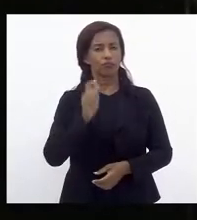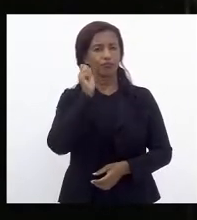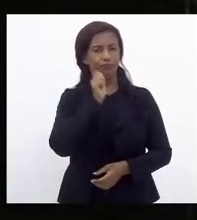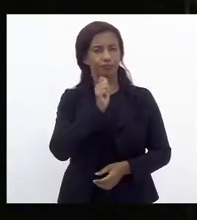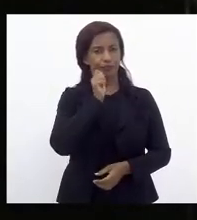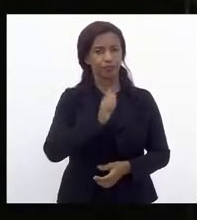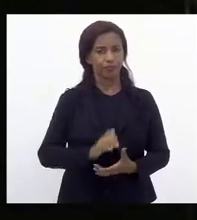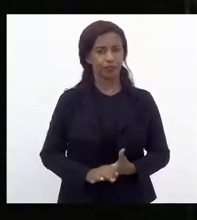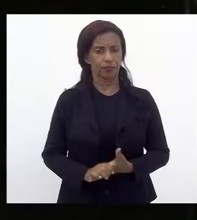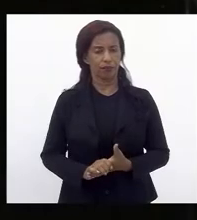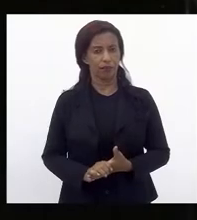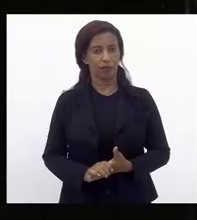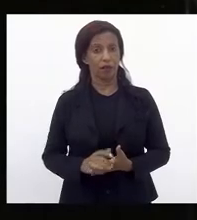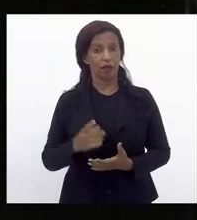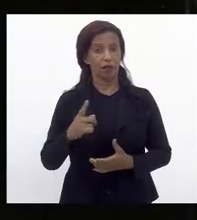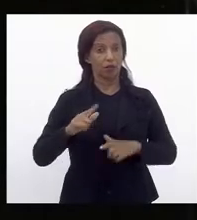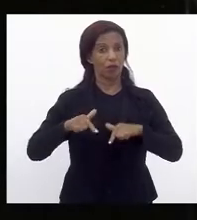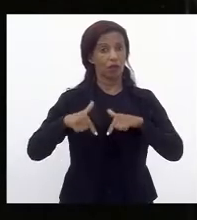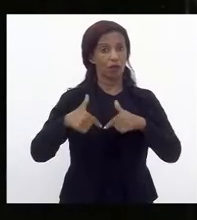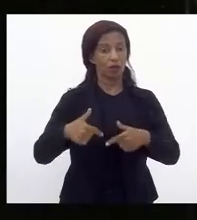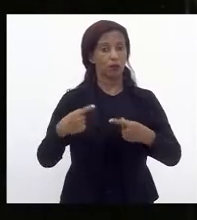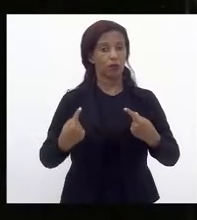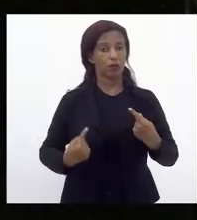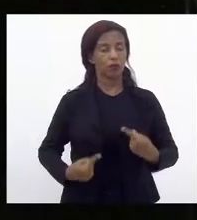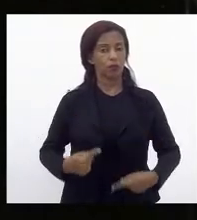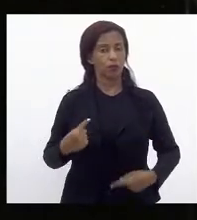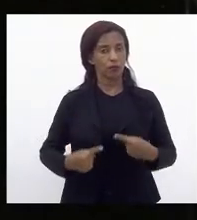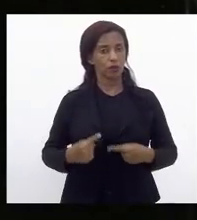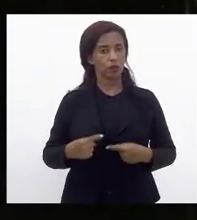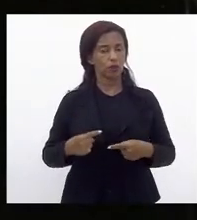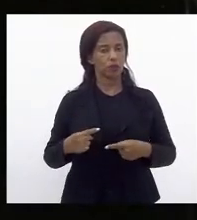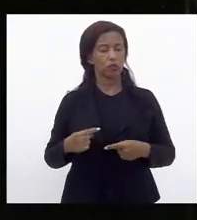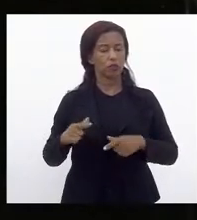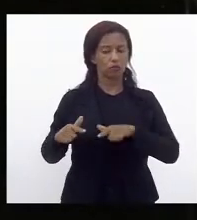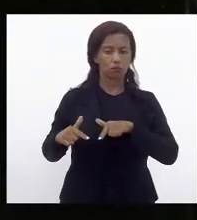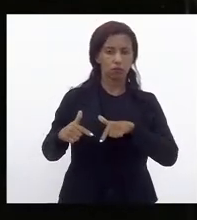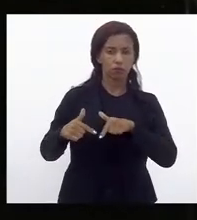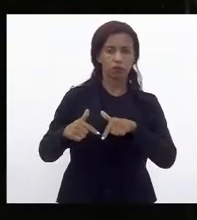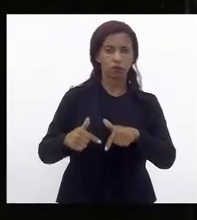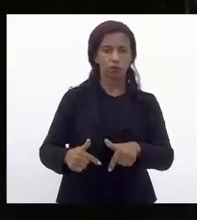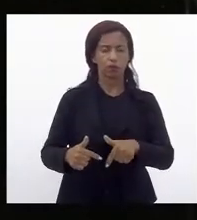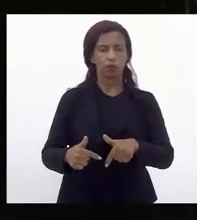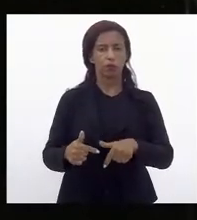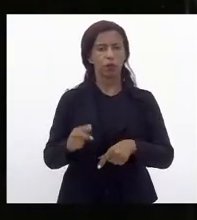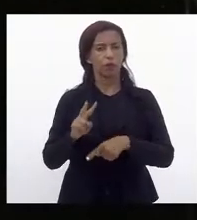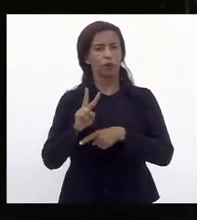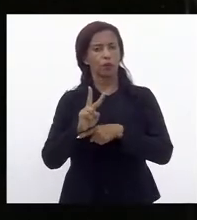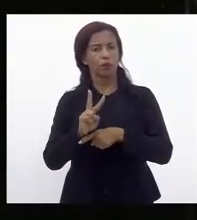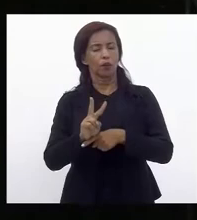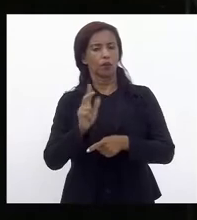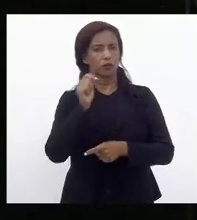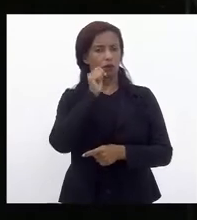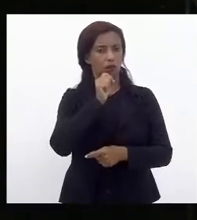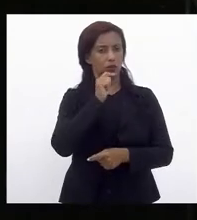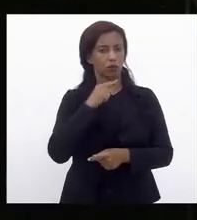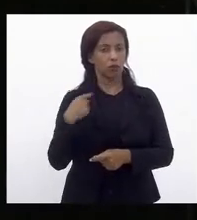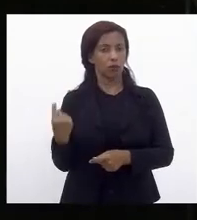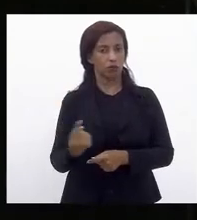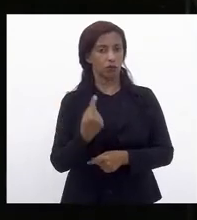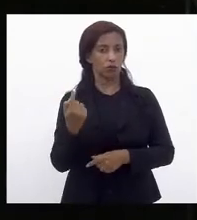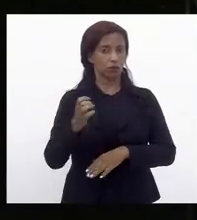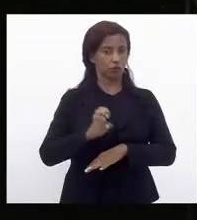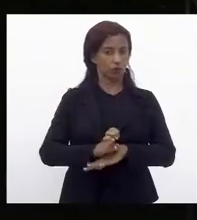Mulher na sua atuação política, na sua atuação em defesa das mulheres do nosso